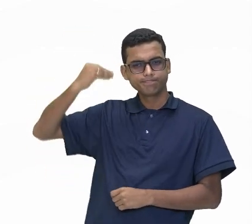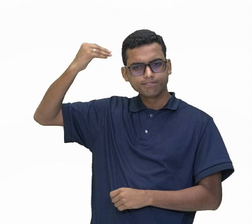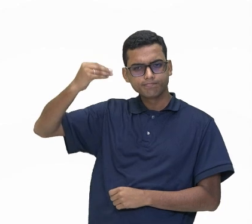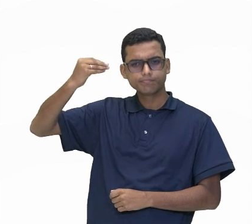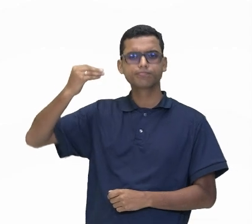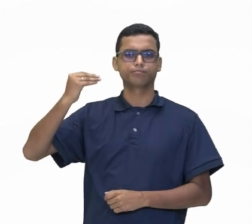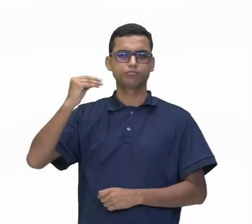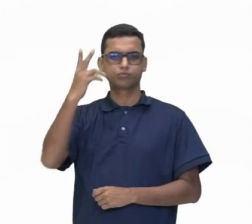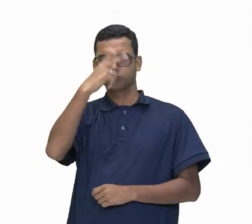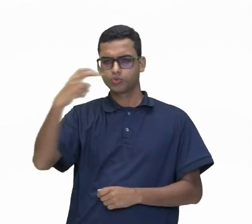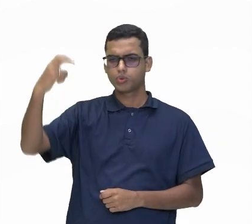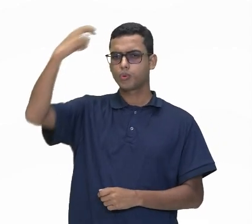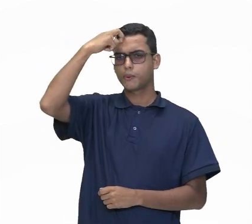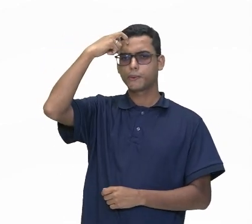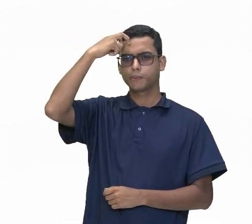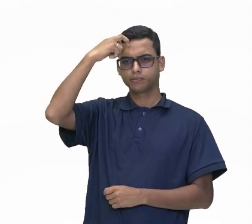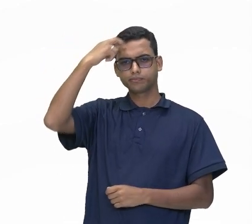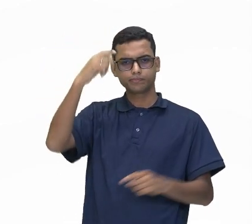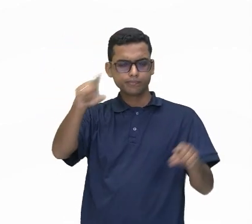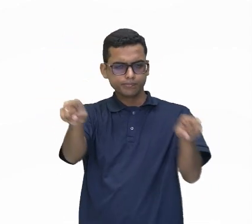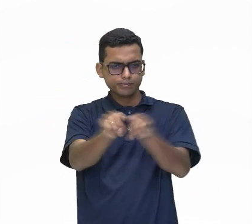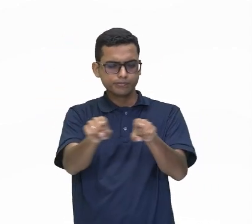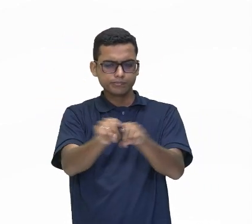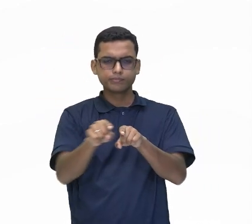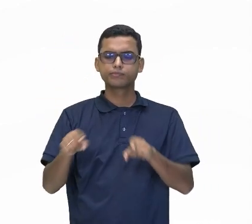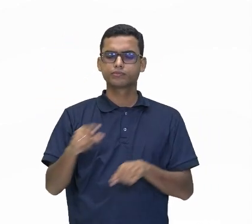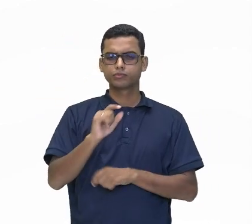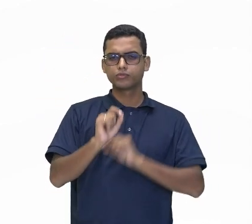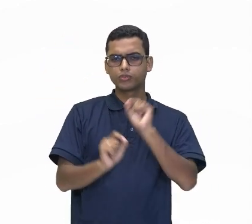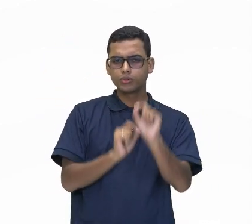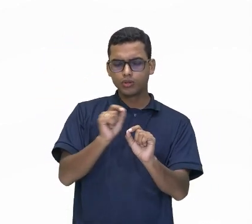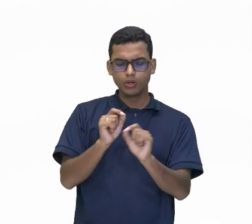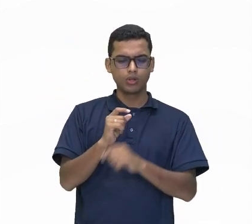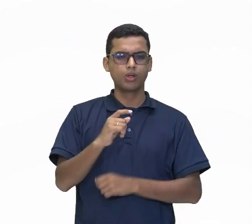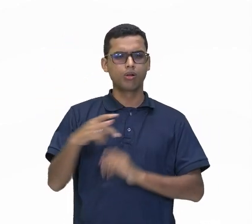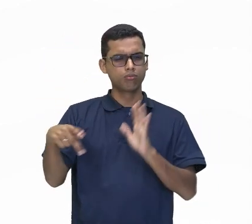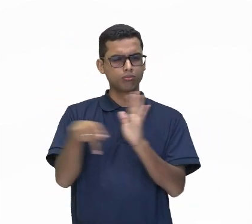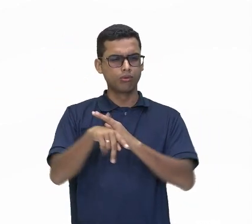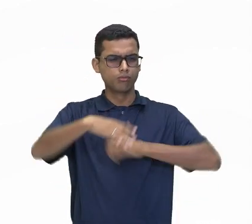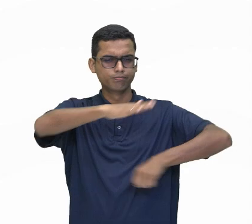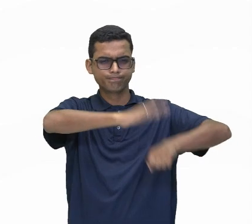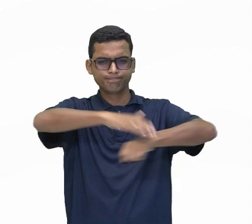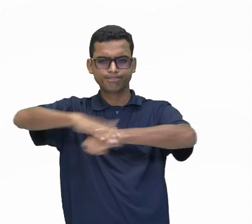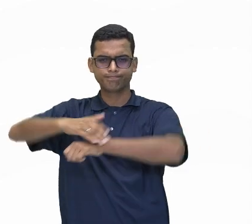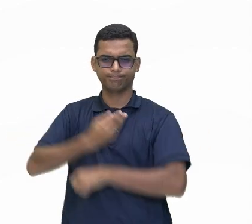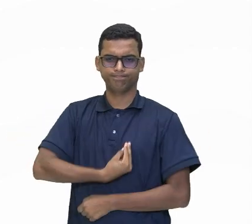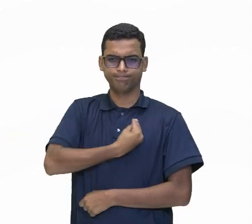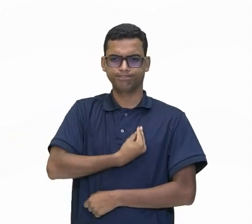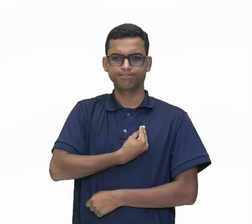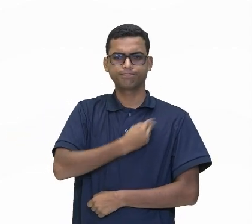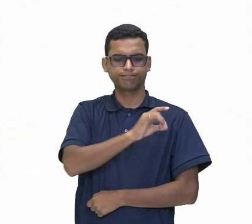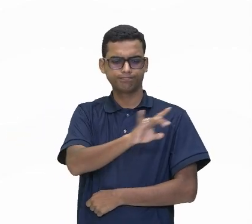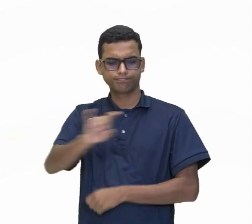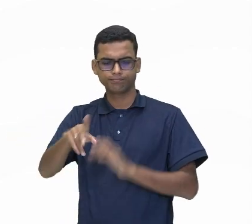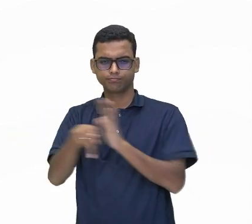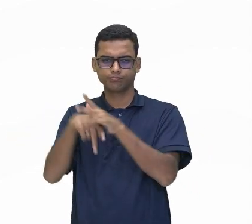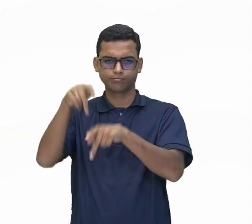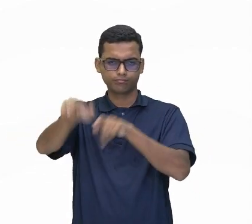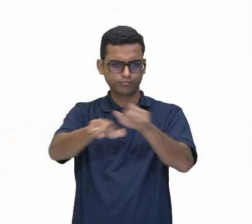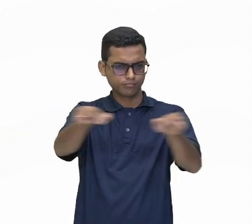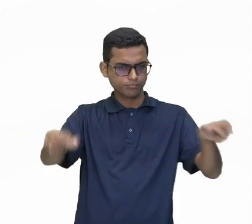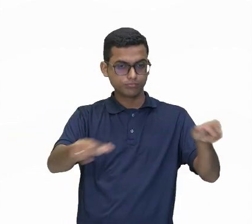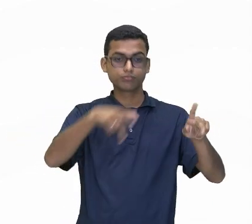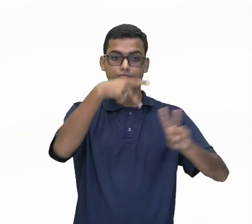né, cultural, da experiência de vida daqueles povos. Então, a arte, é por isso que